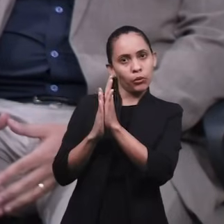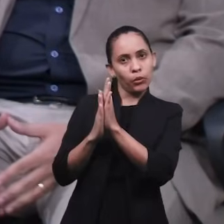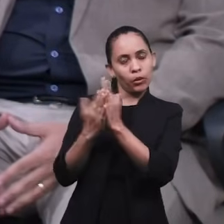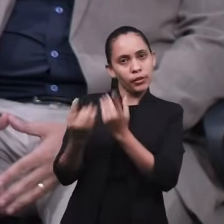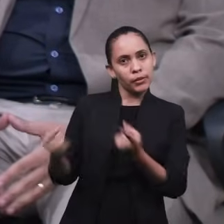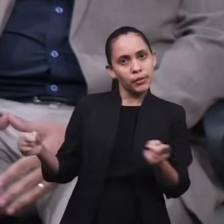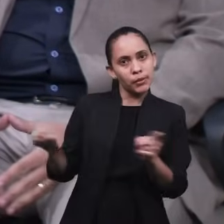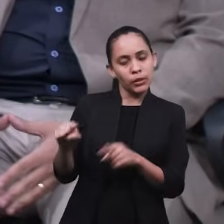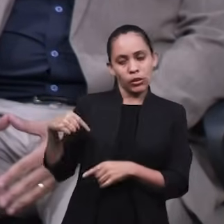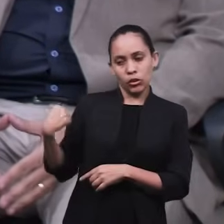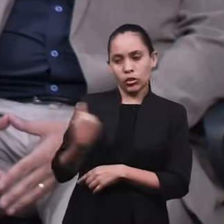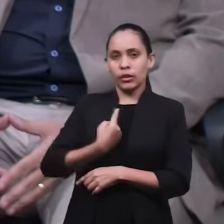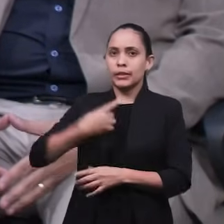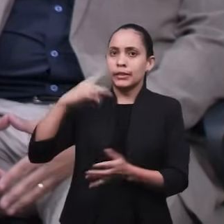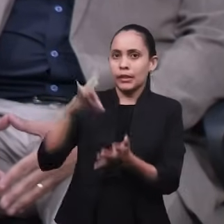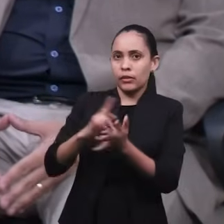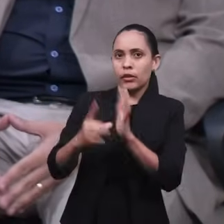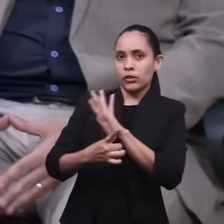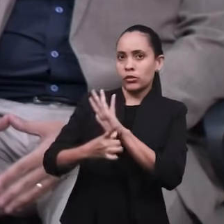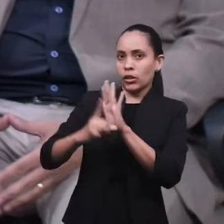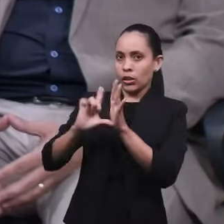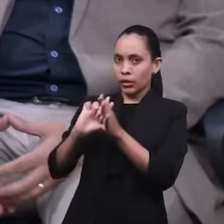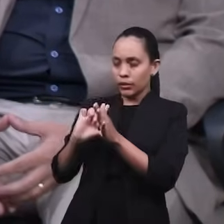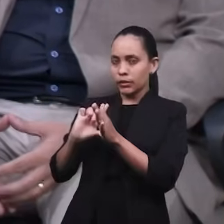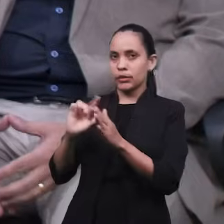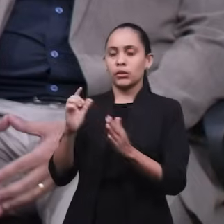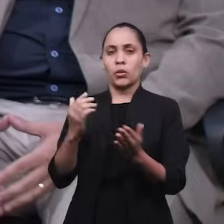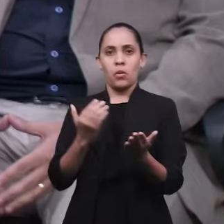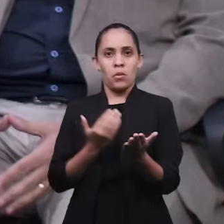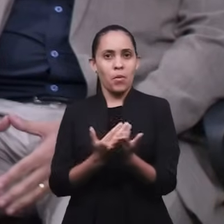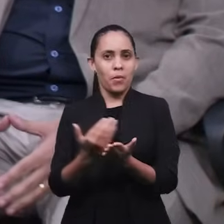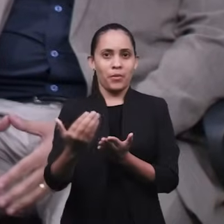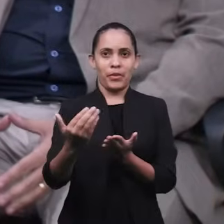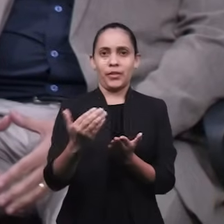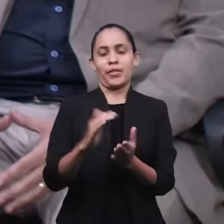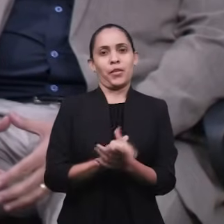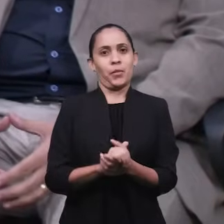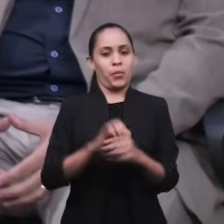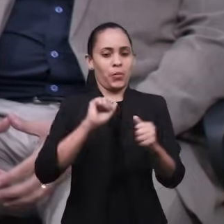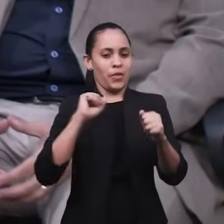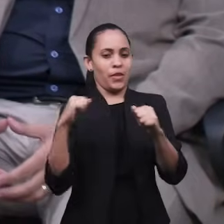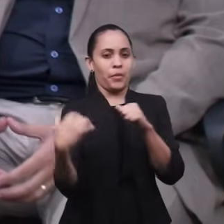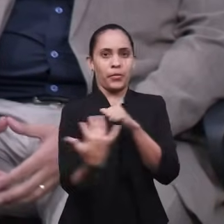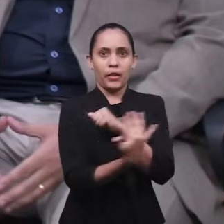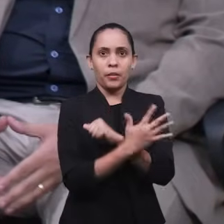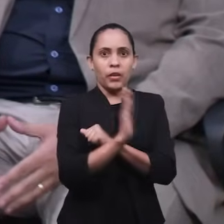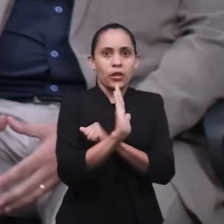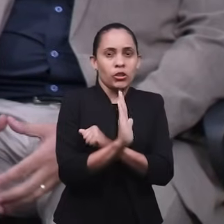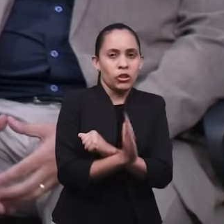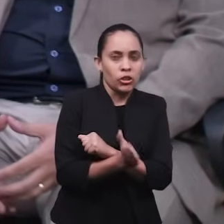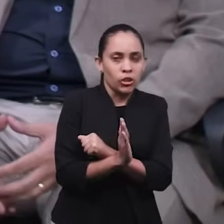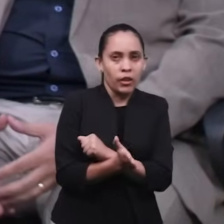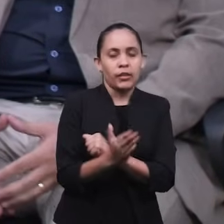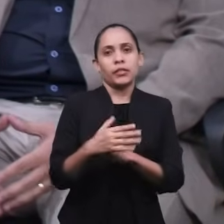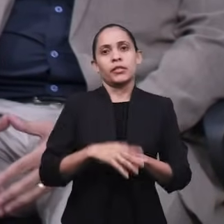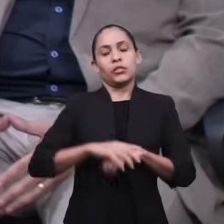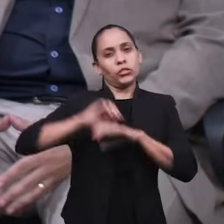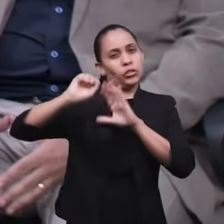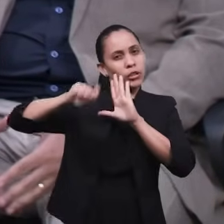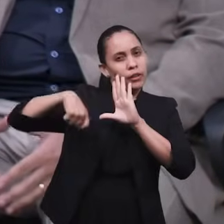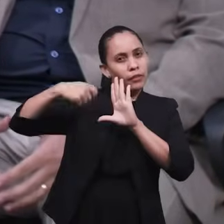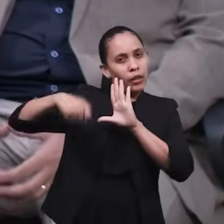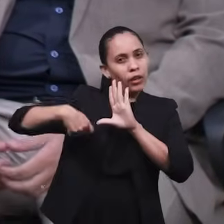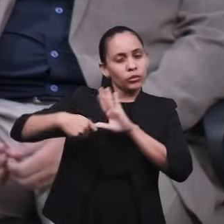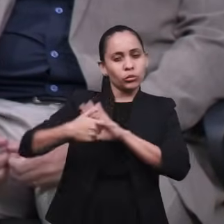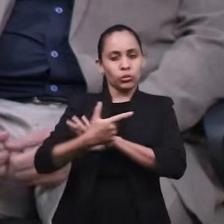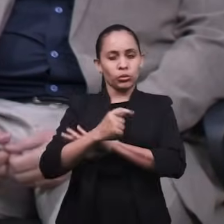E nós, na verdade, começamos antes do período da pandemia. Nós já tínhamos gravado em 2018, tínhamos